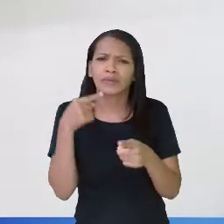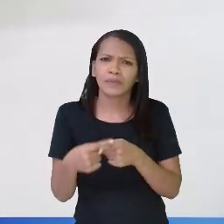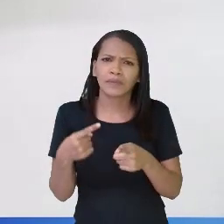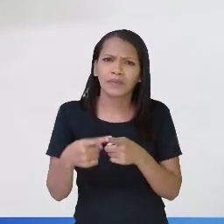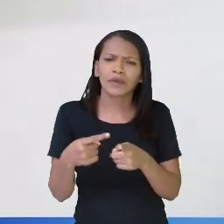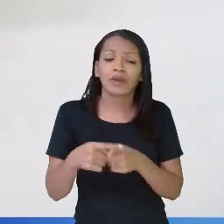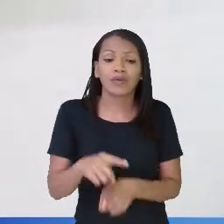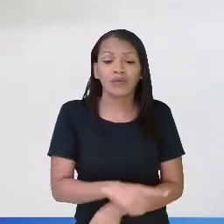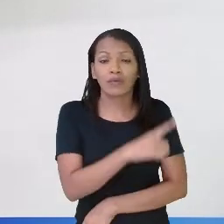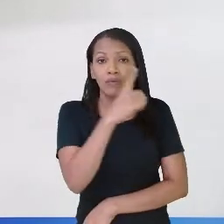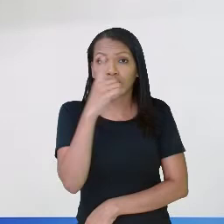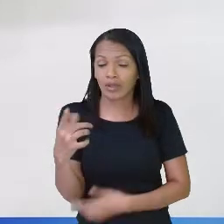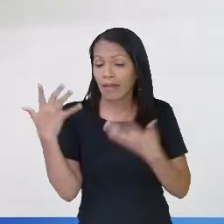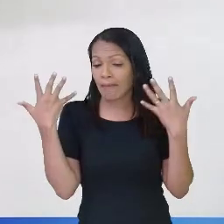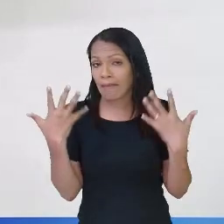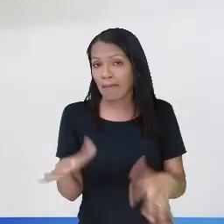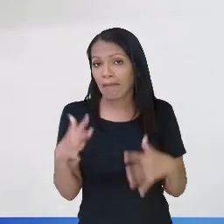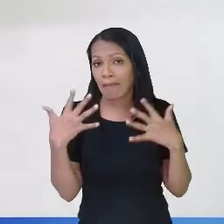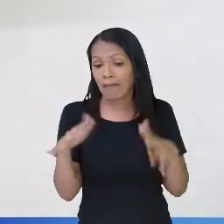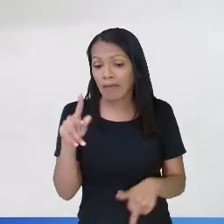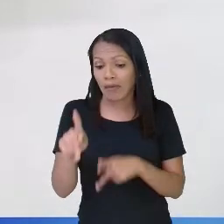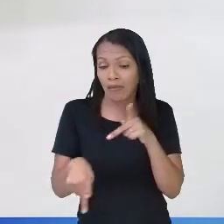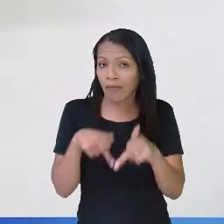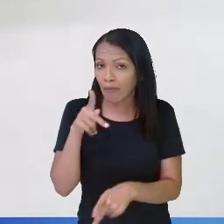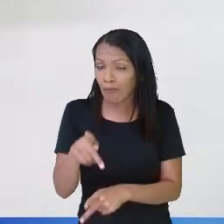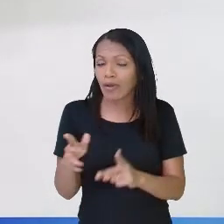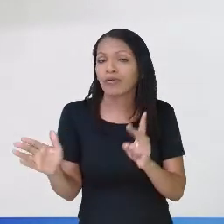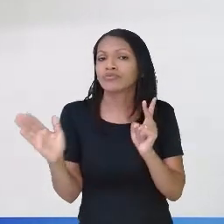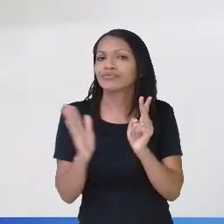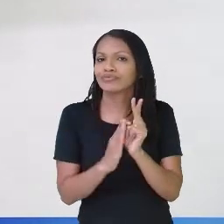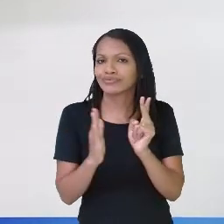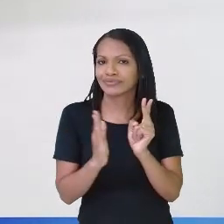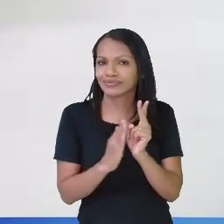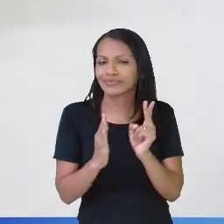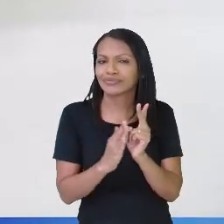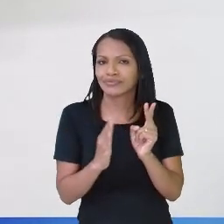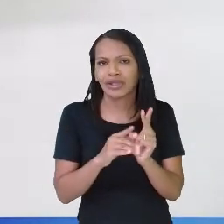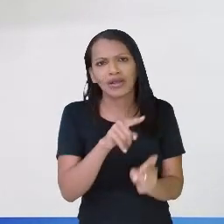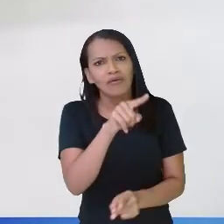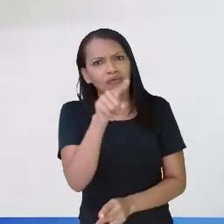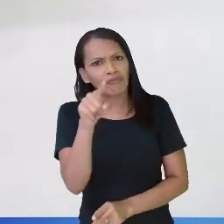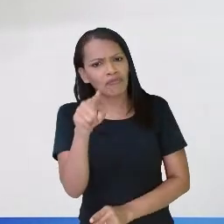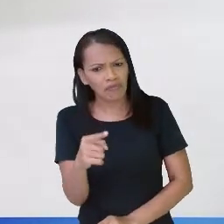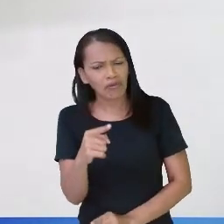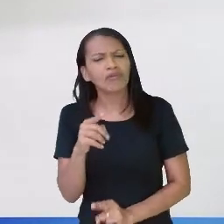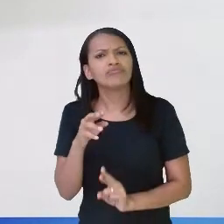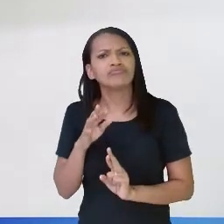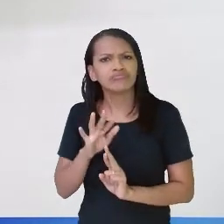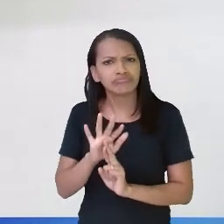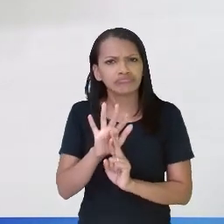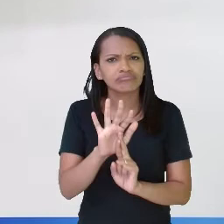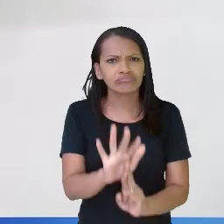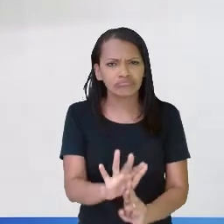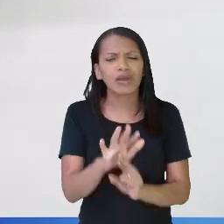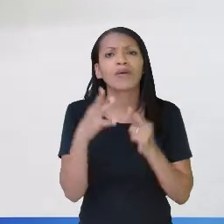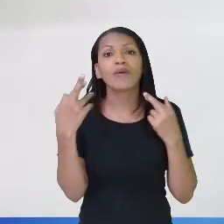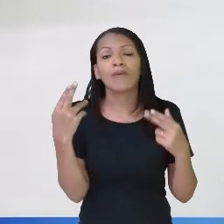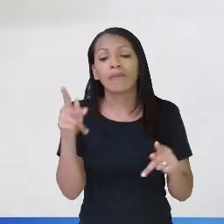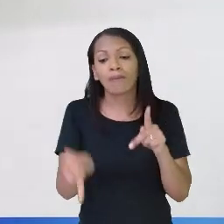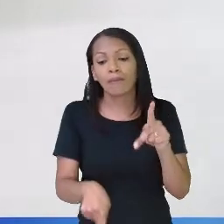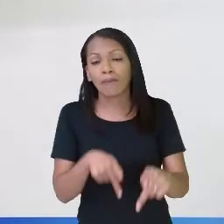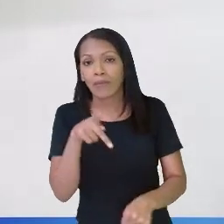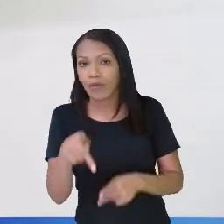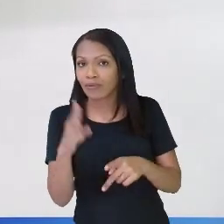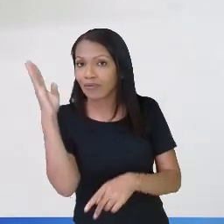para você aprender. Então, parabéns a todos os indígenas pelo seu dia. Vocês nos representam, vocês são o povo brasileiro.